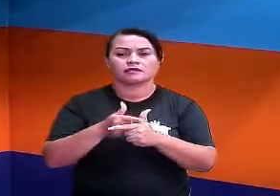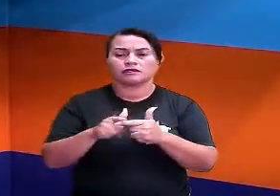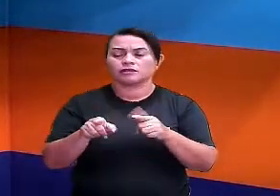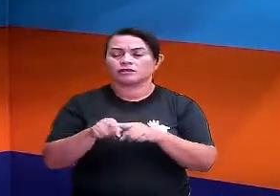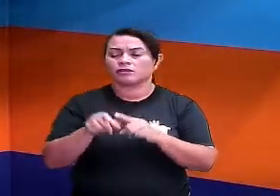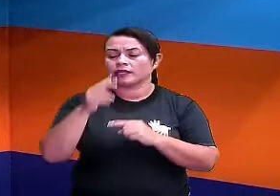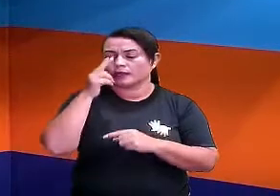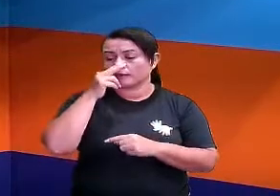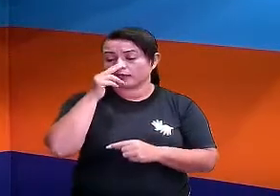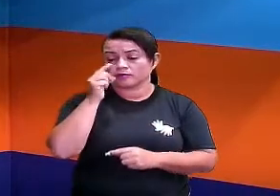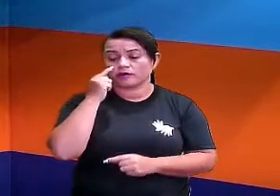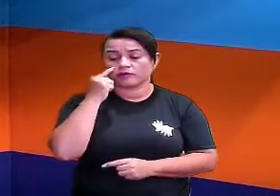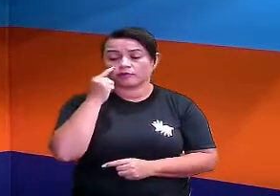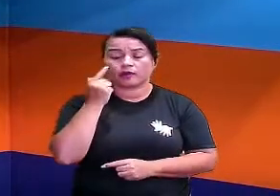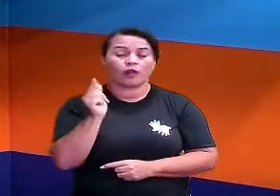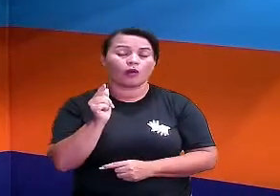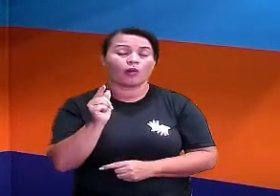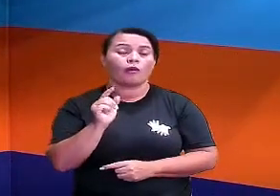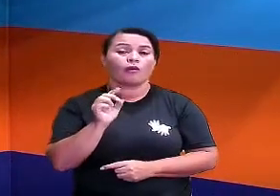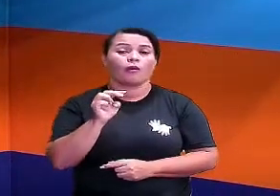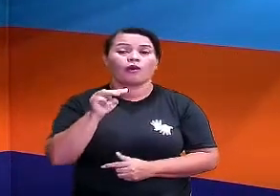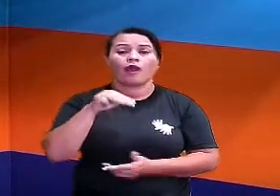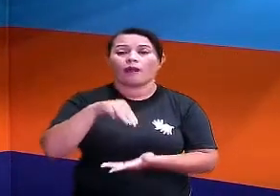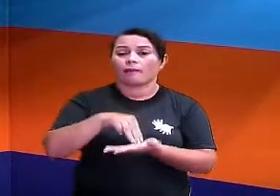a mediana desse conjunto é